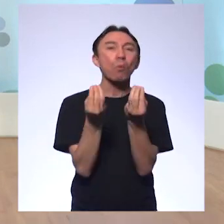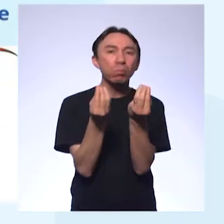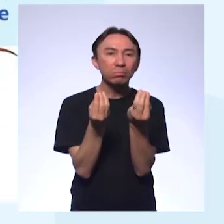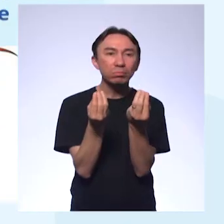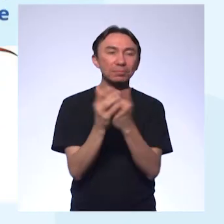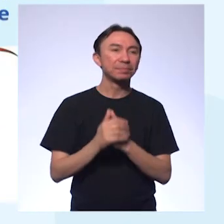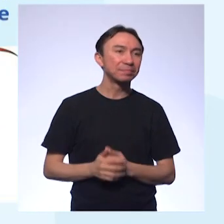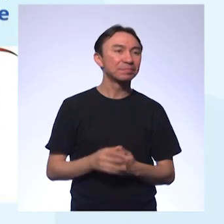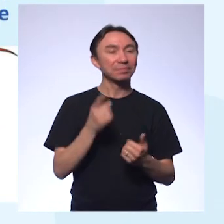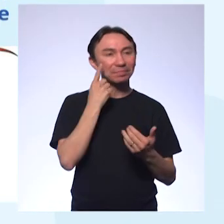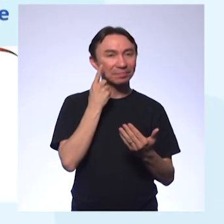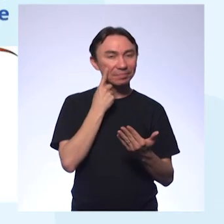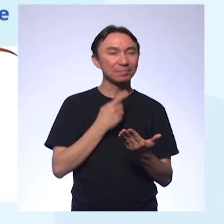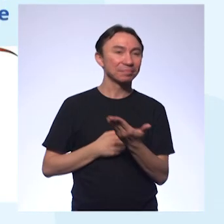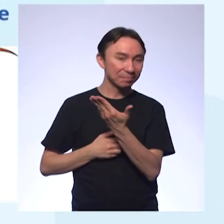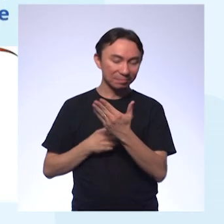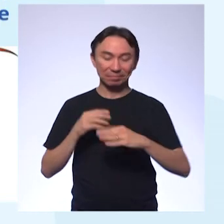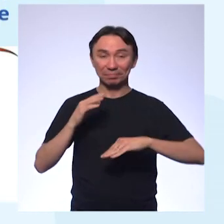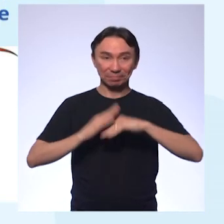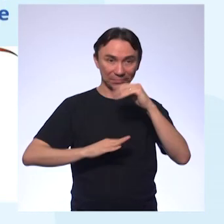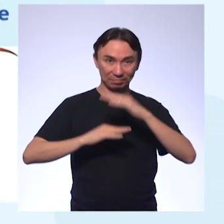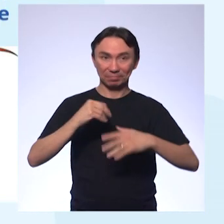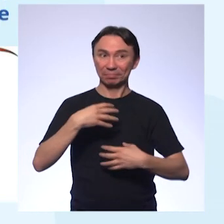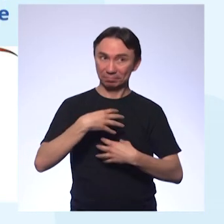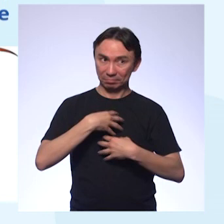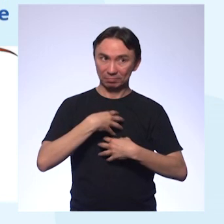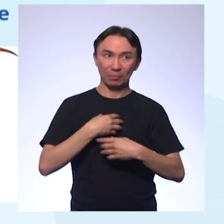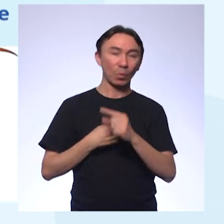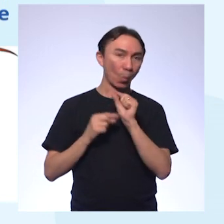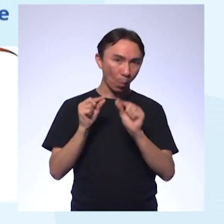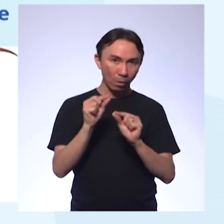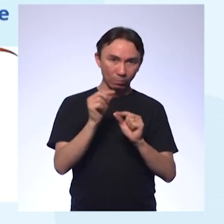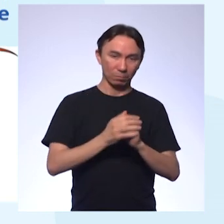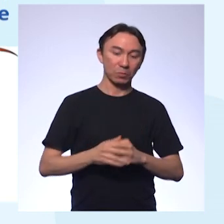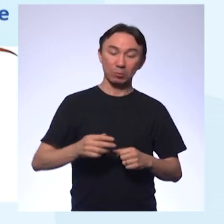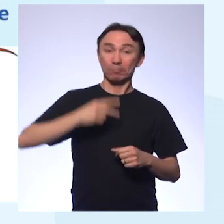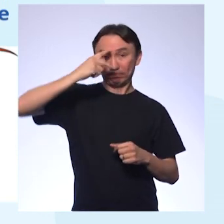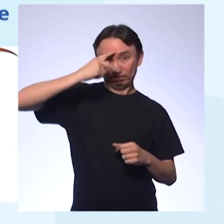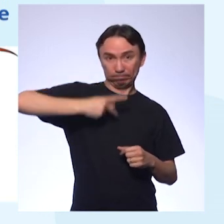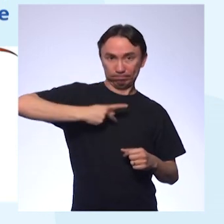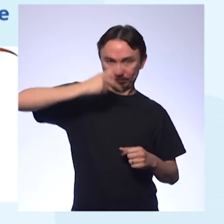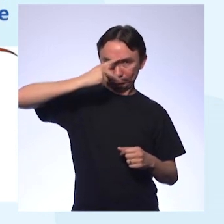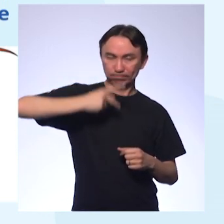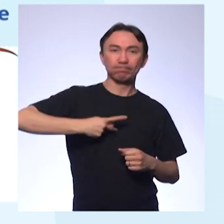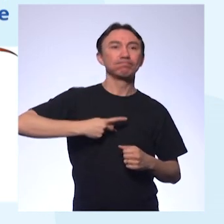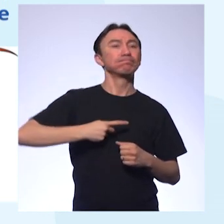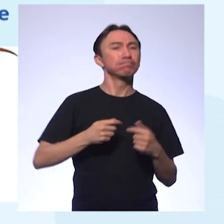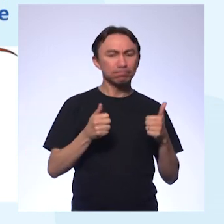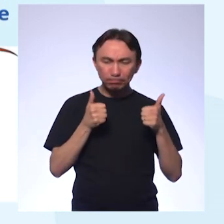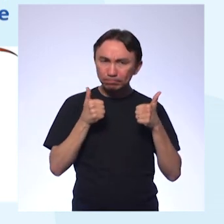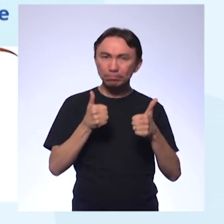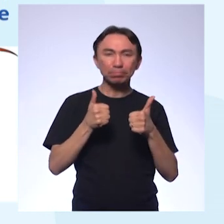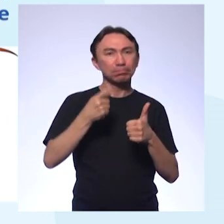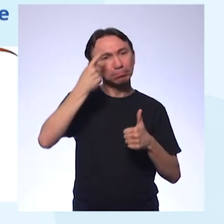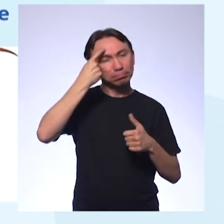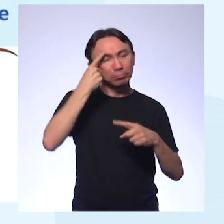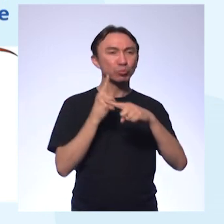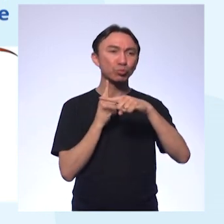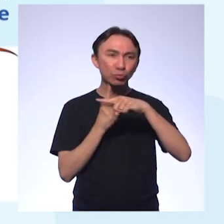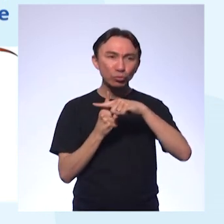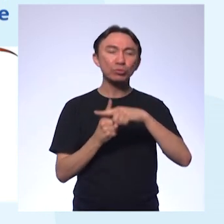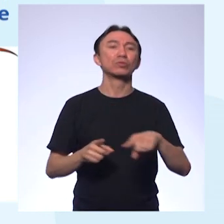tela. A gente vai falar sobre autoconfiança, iniciativa social,